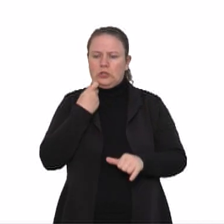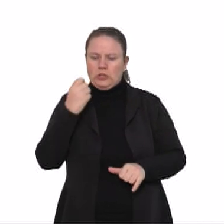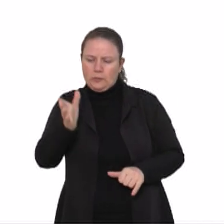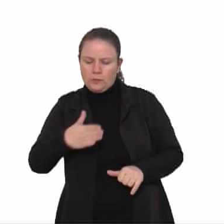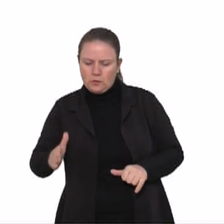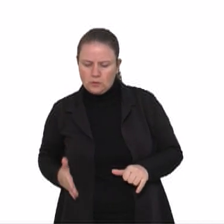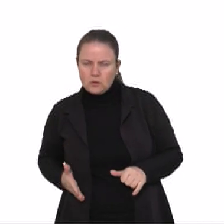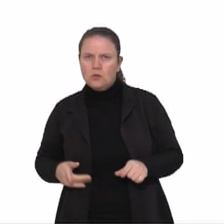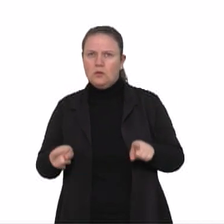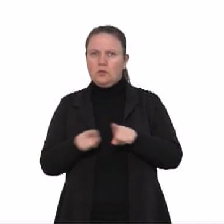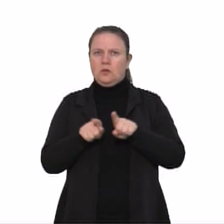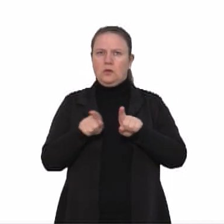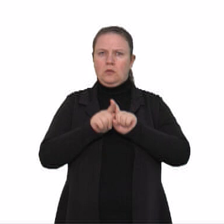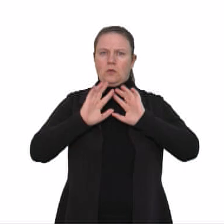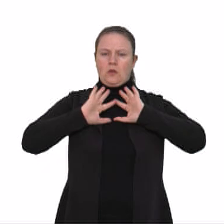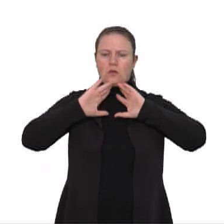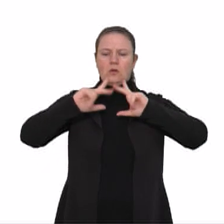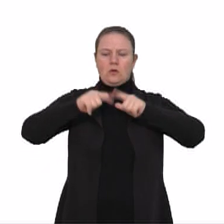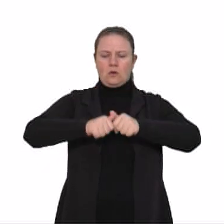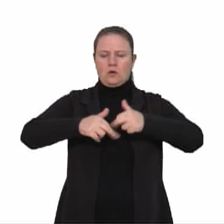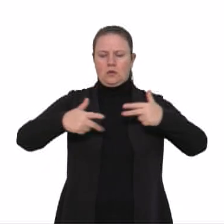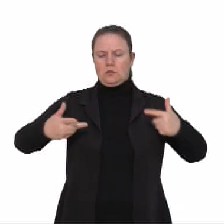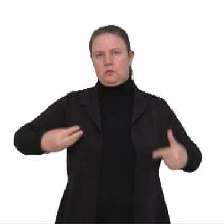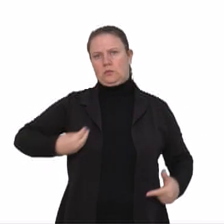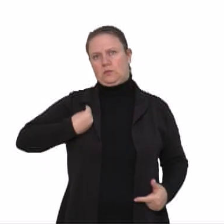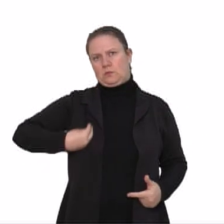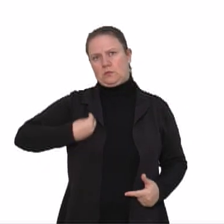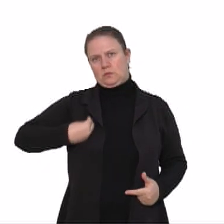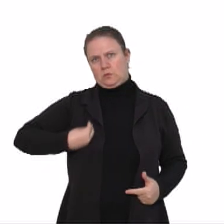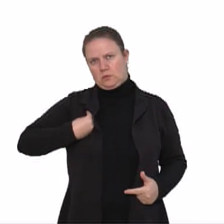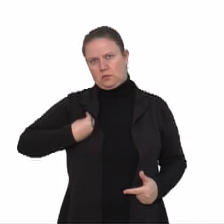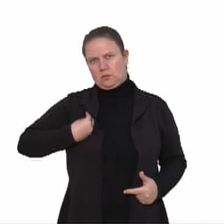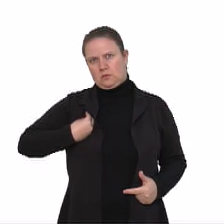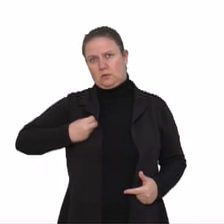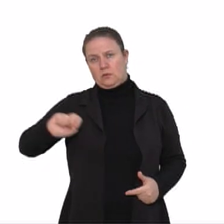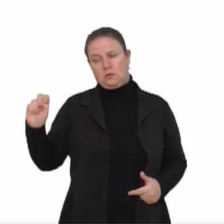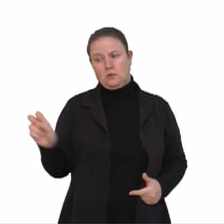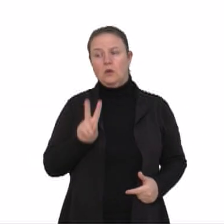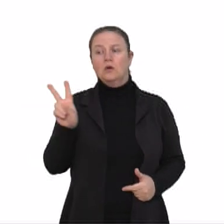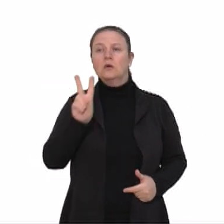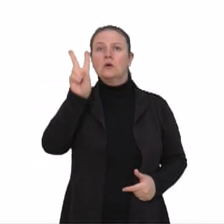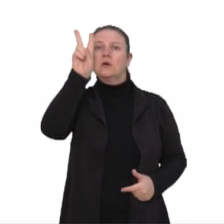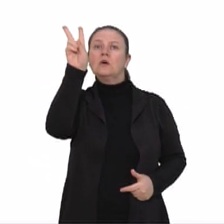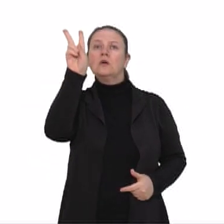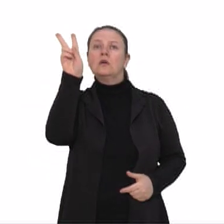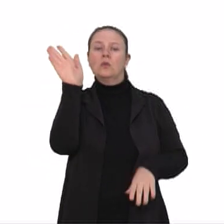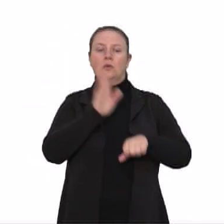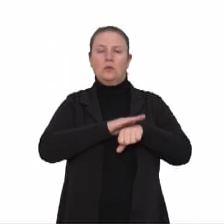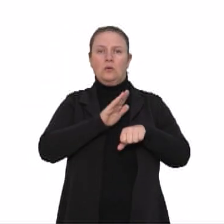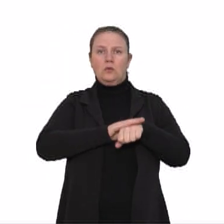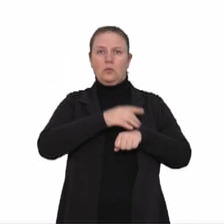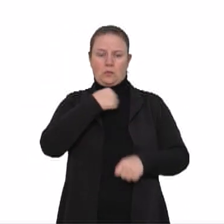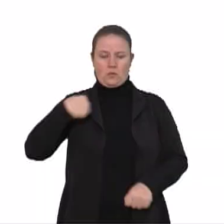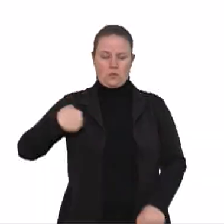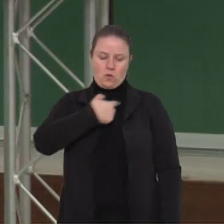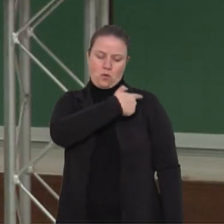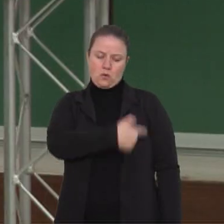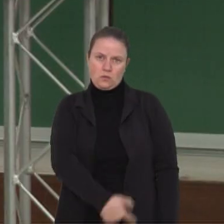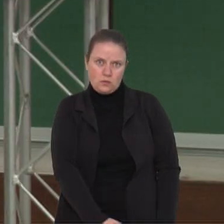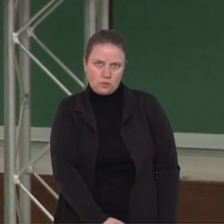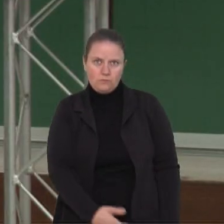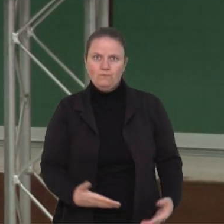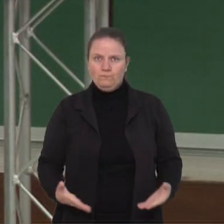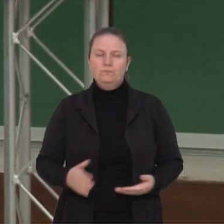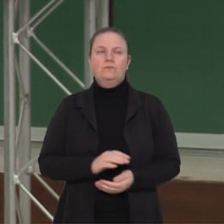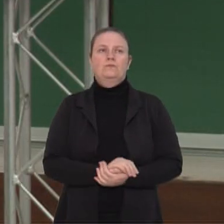e animais silvestres vivos, ingredientes muito valorizados pela gastronomia chinesa.